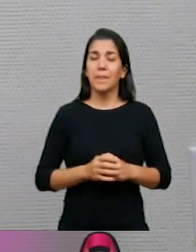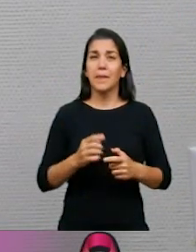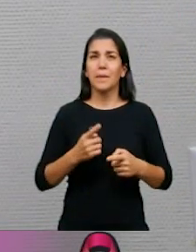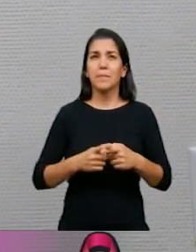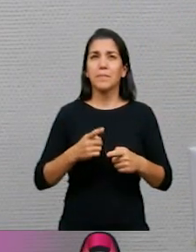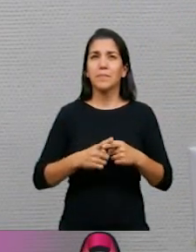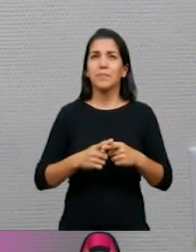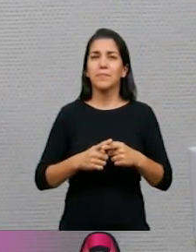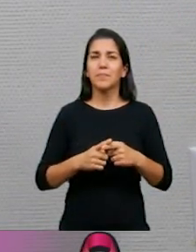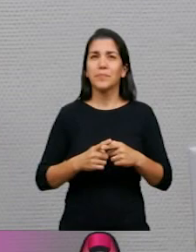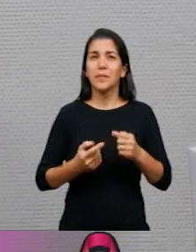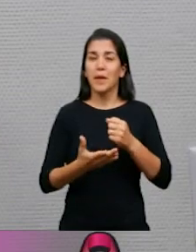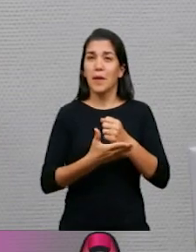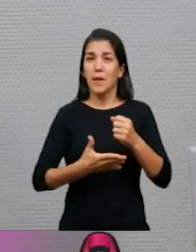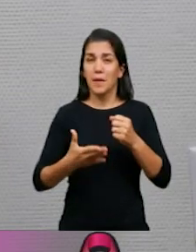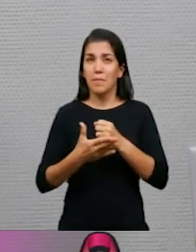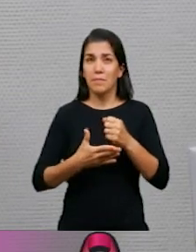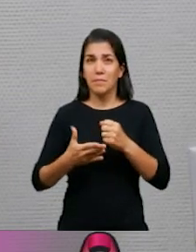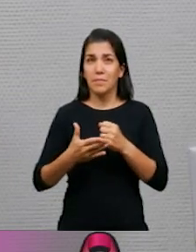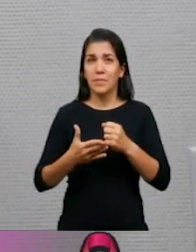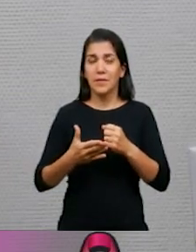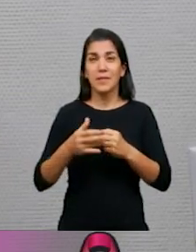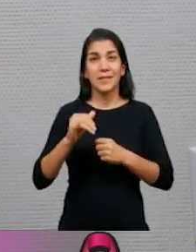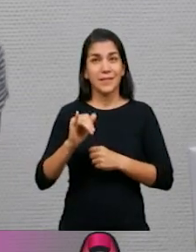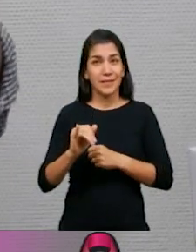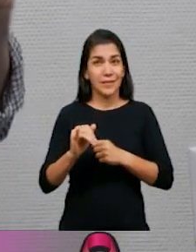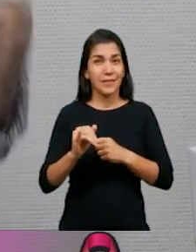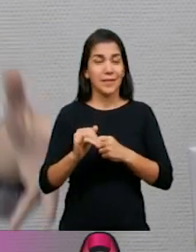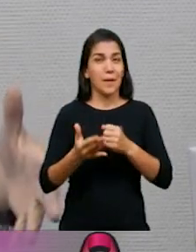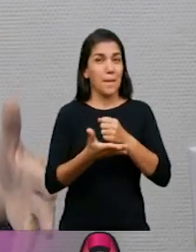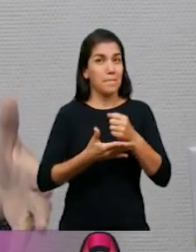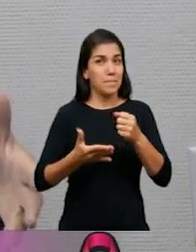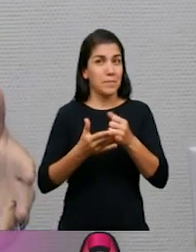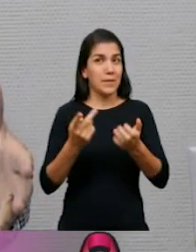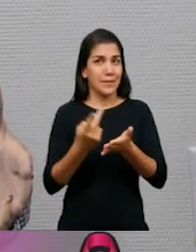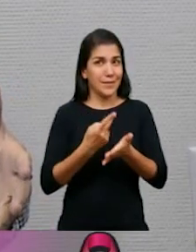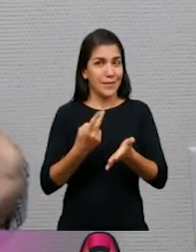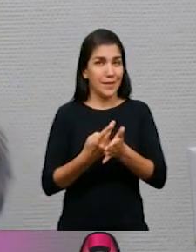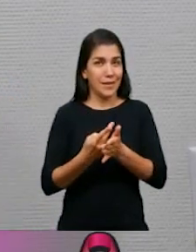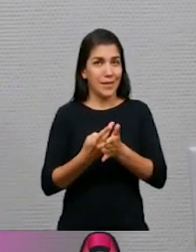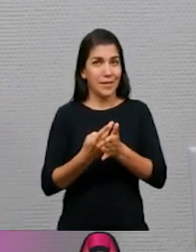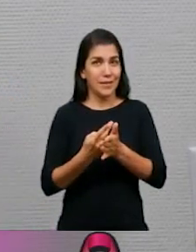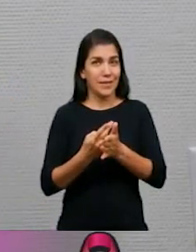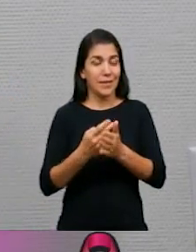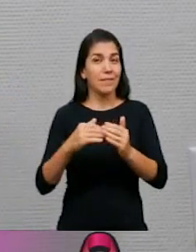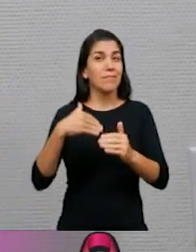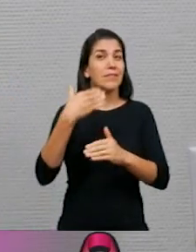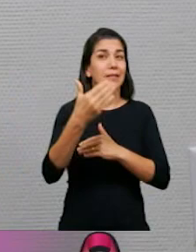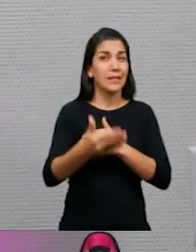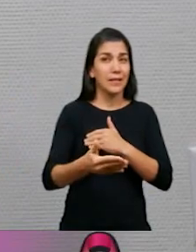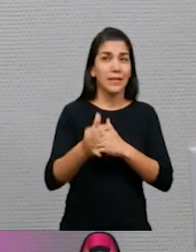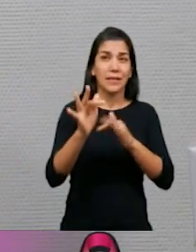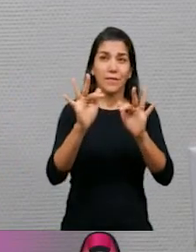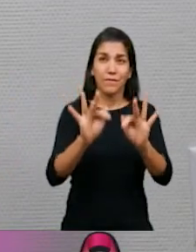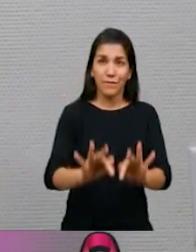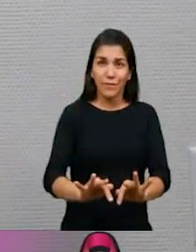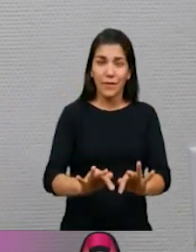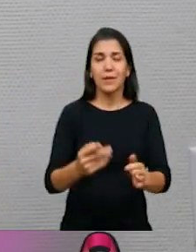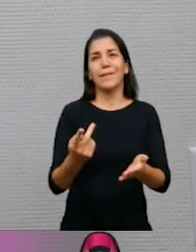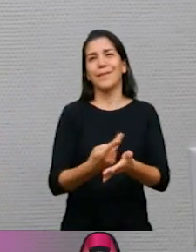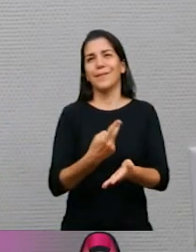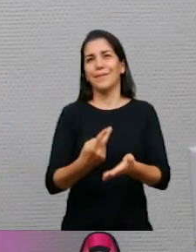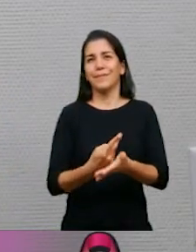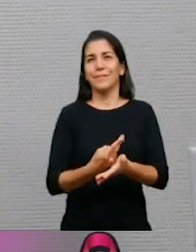que, se você partir de uma premissa errada, inegavelmente você vai chegar numa conclusão errada. E que foi o que aconteceu, infelizmente, com o vereador Maurício